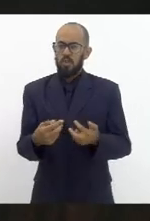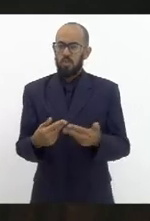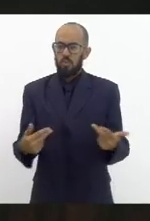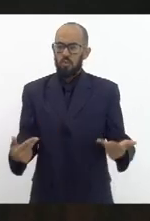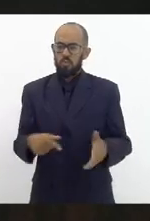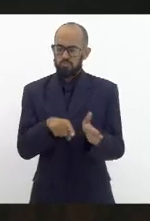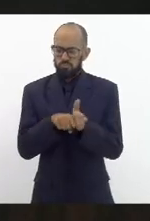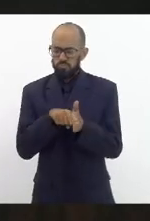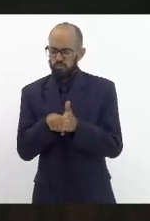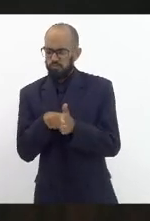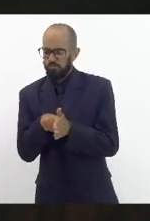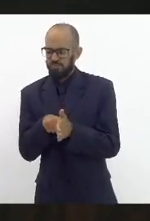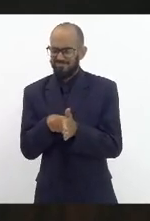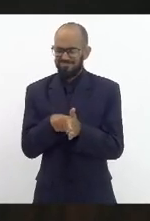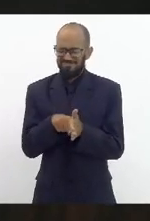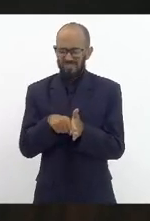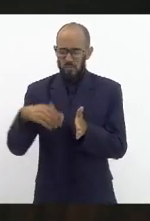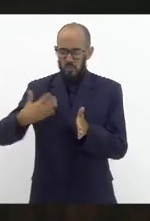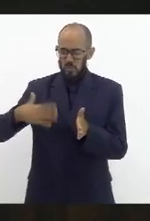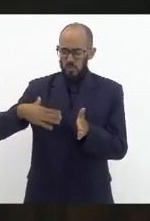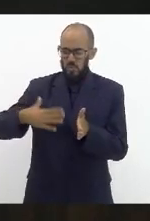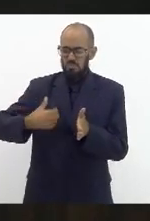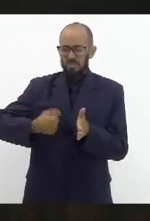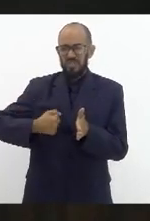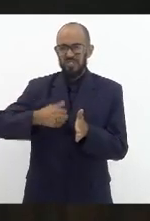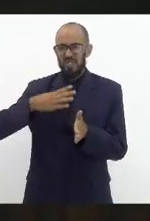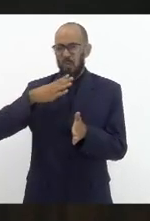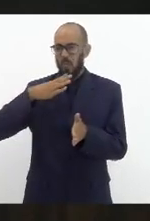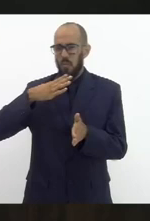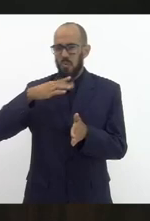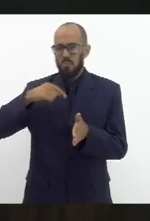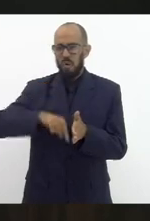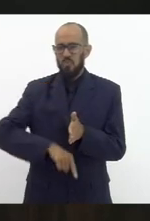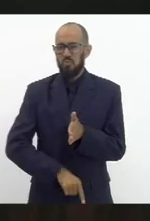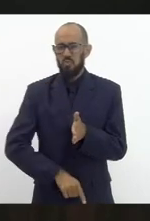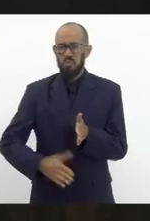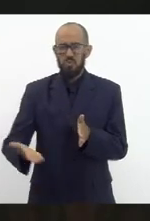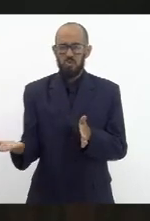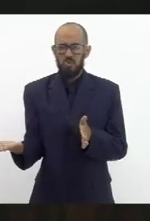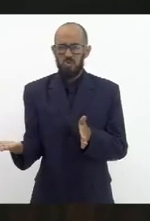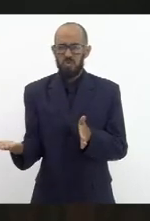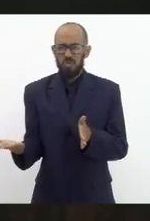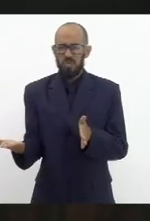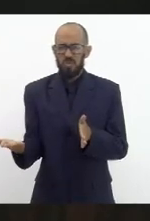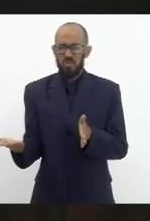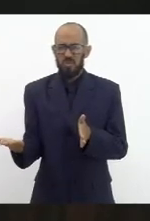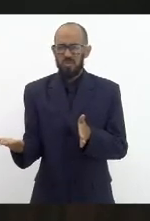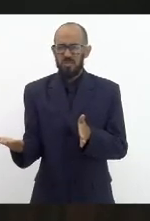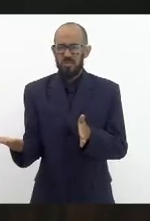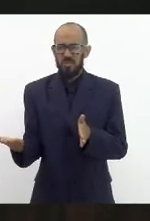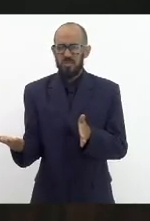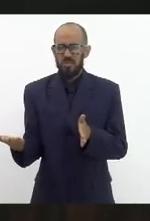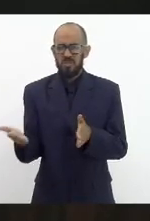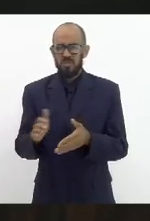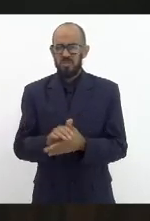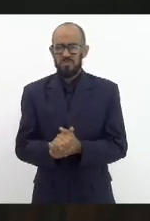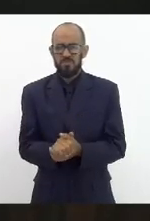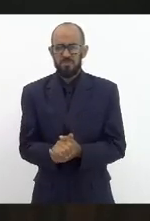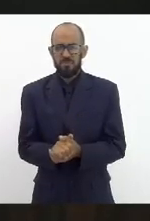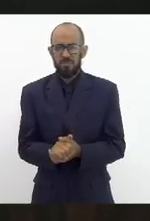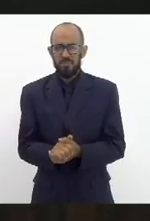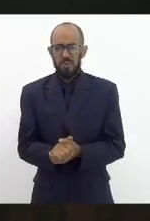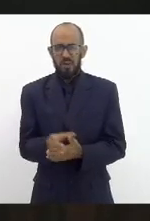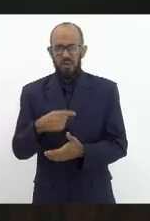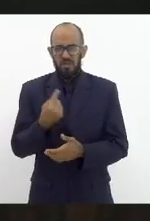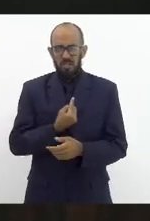extensas, questões que envolviam conhecimento técnico, conhecimento de polícia. Nós estamos diante, eu não estou aqui, os